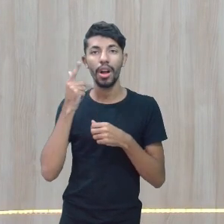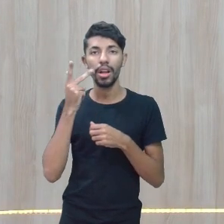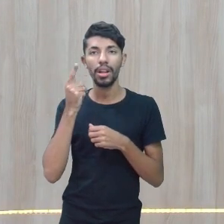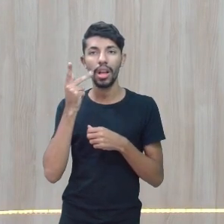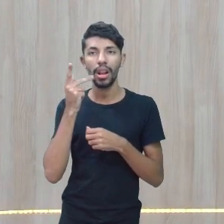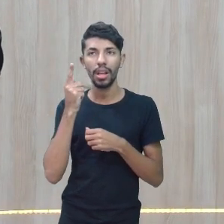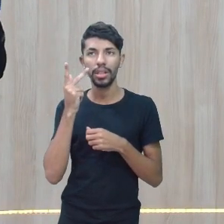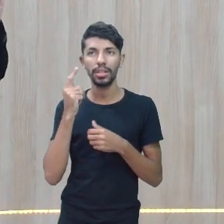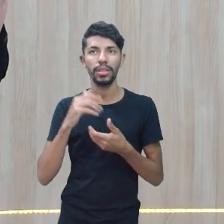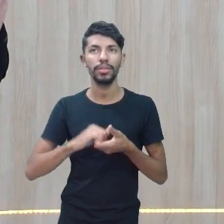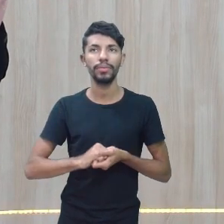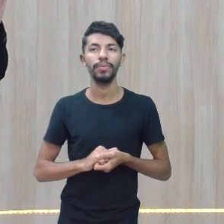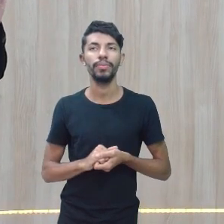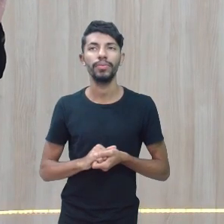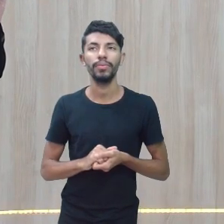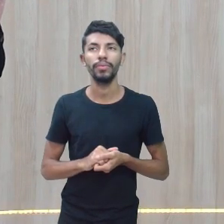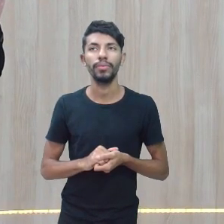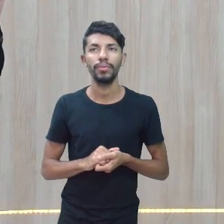Fortaleza.